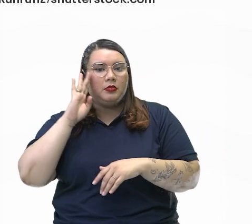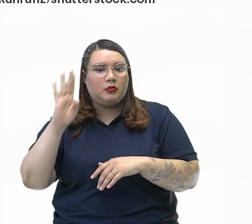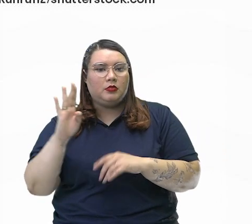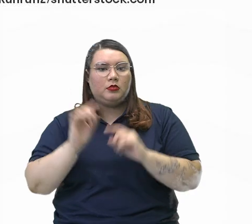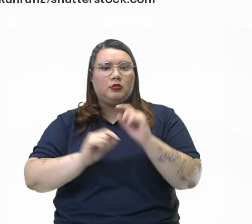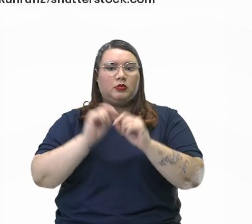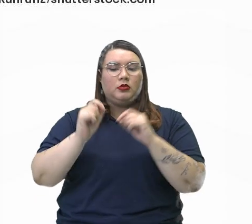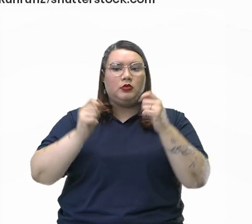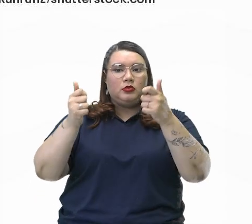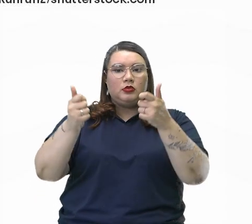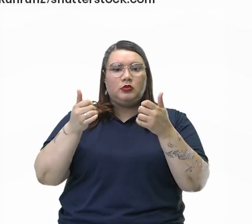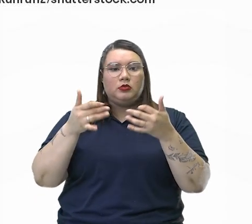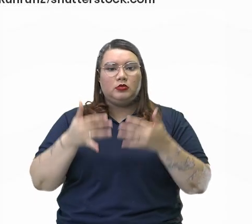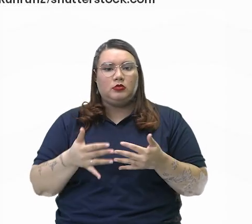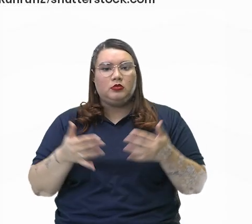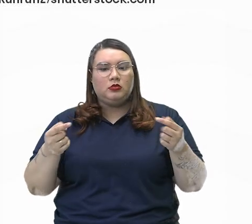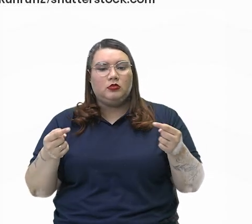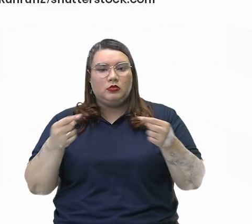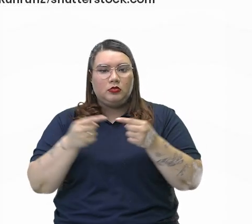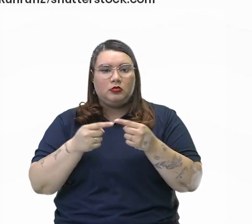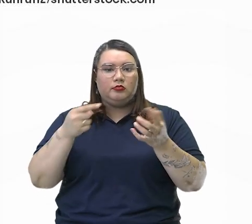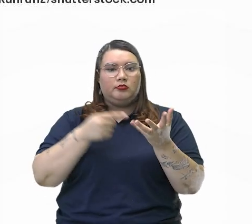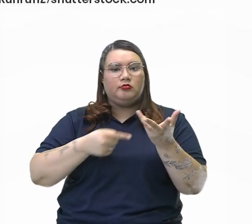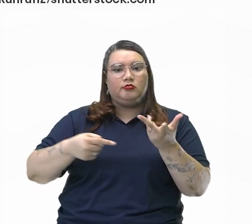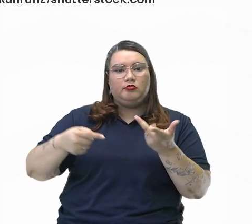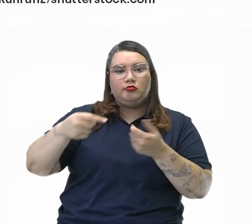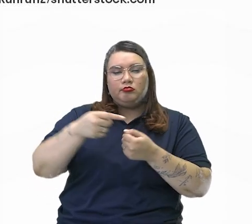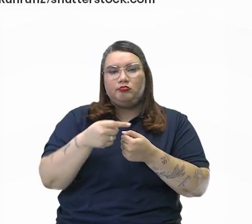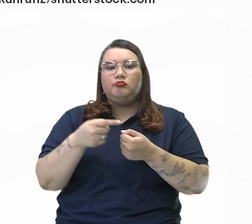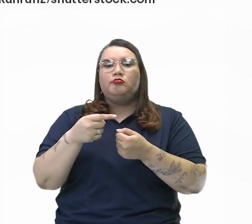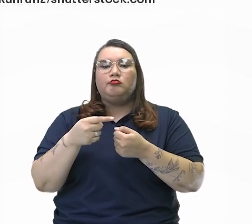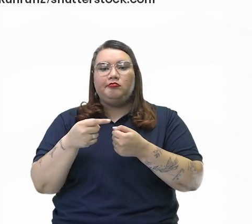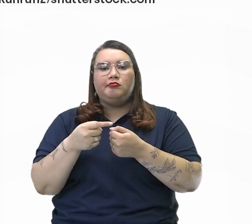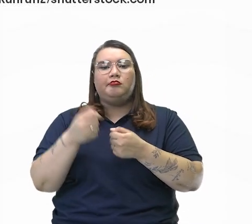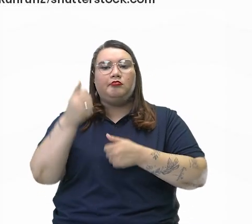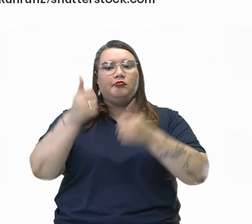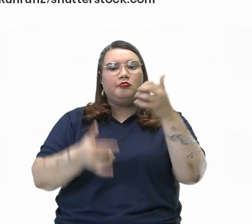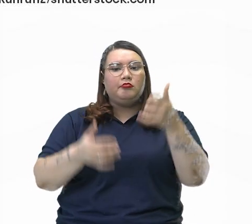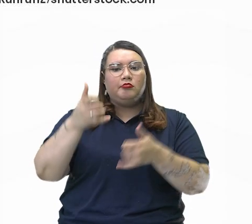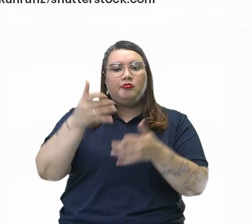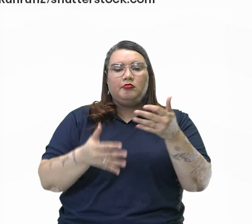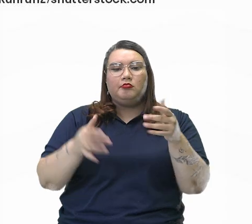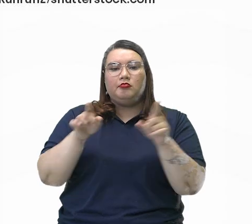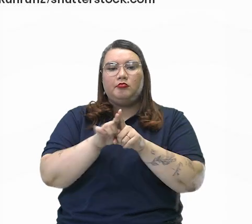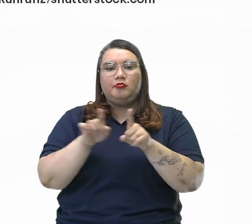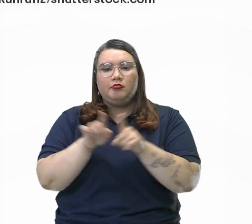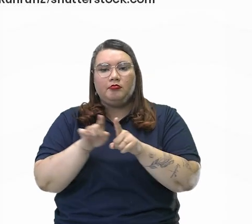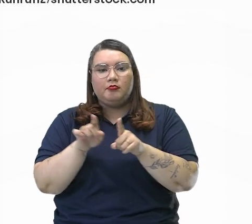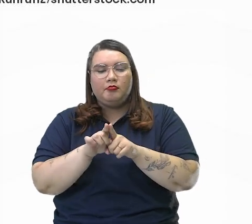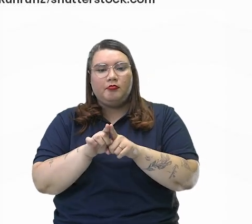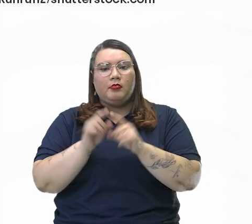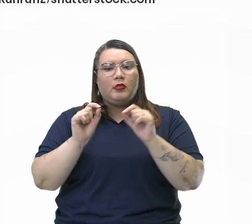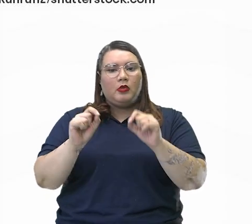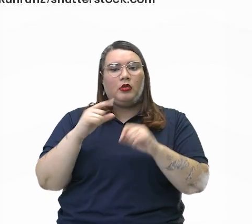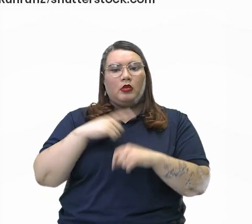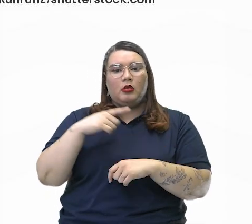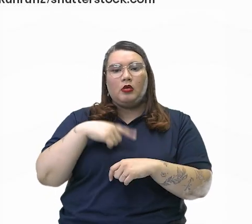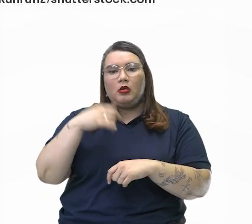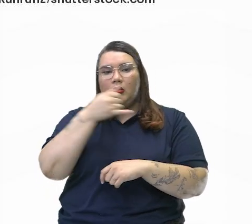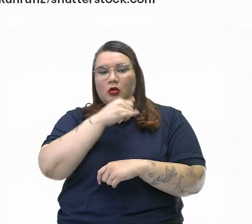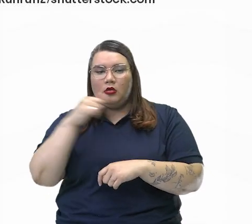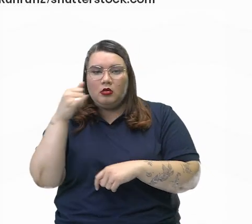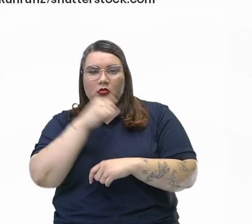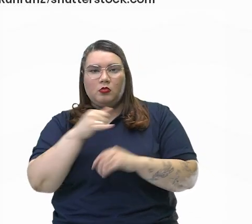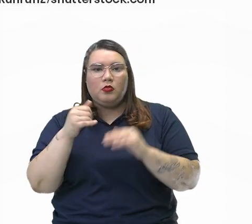principalmente ao falar além das partículas, você vai falar também, nós vamos falar que carrega energia